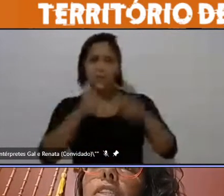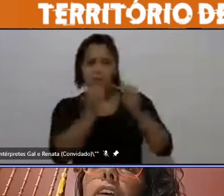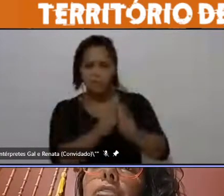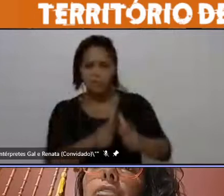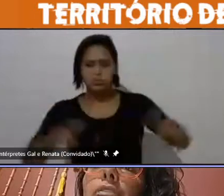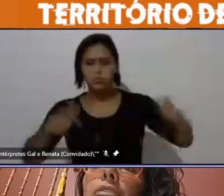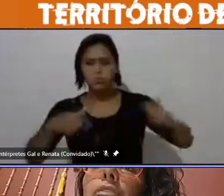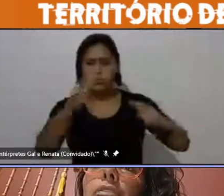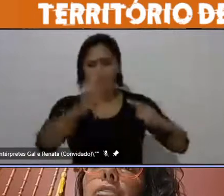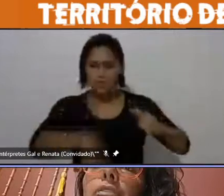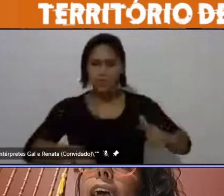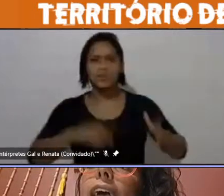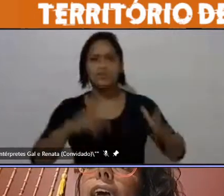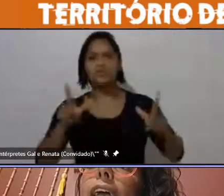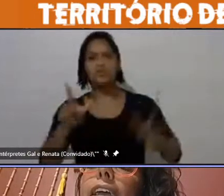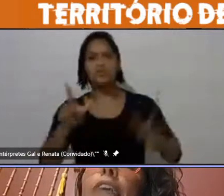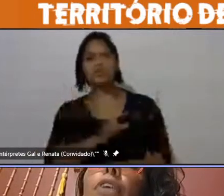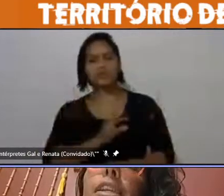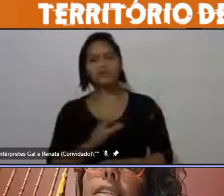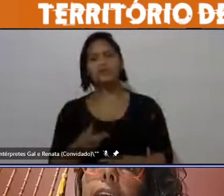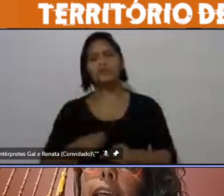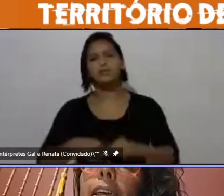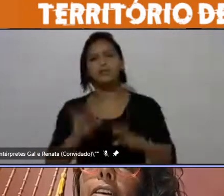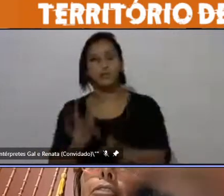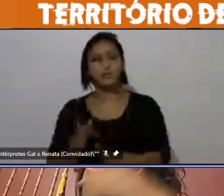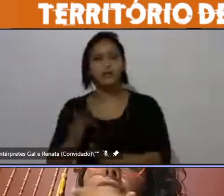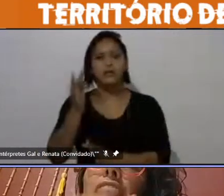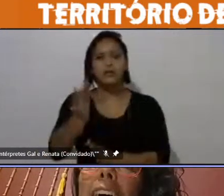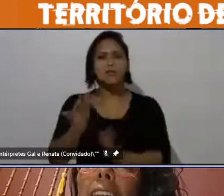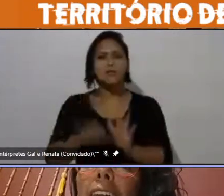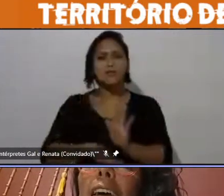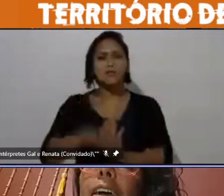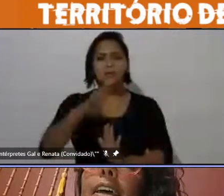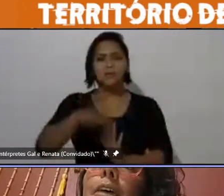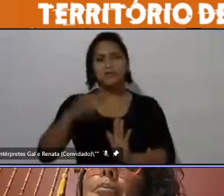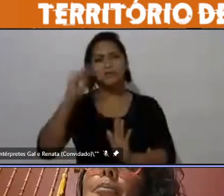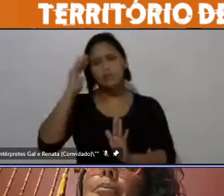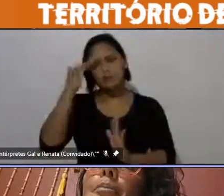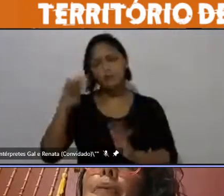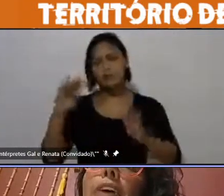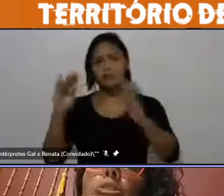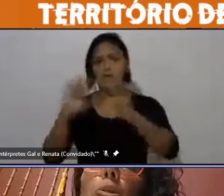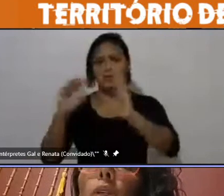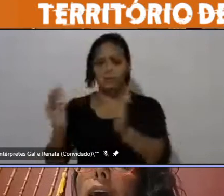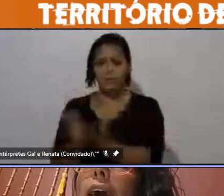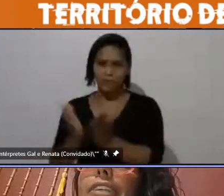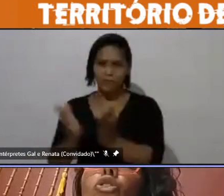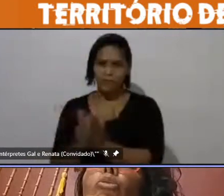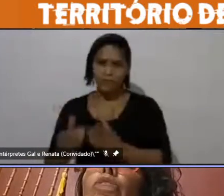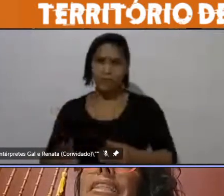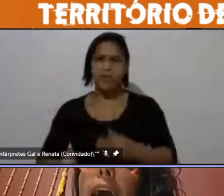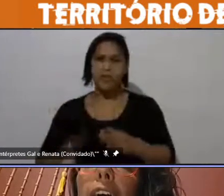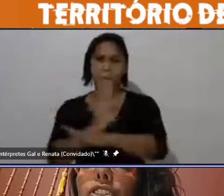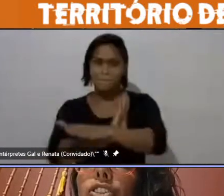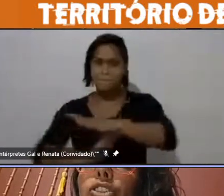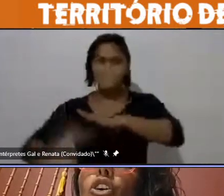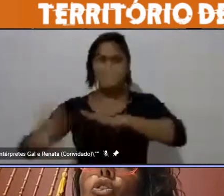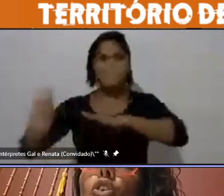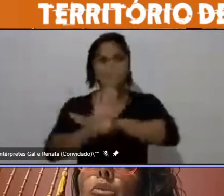situa, né, que a gente precisa avançar em reconhecer favela, bairros